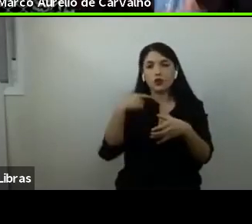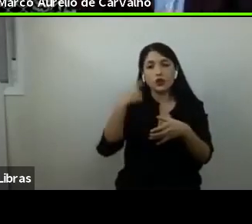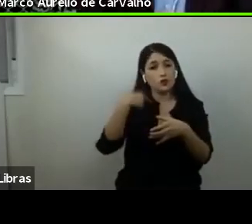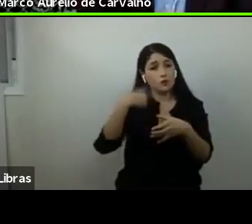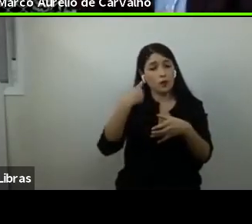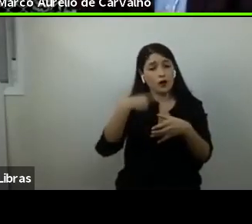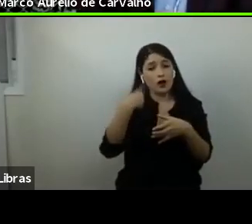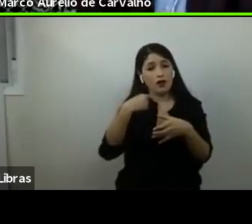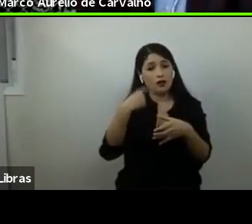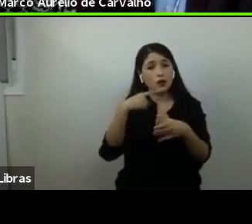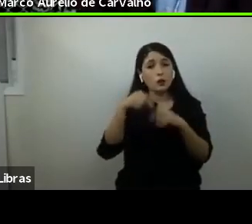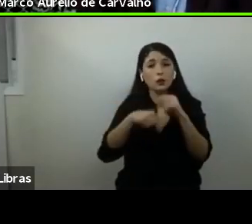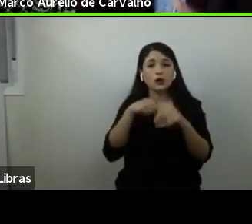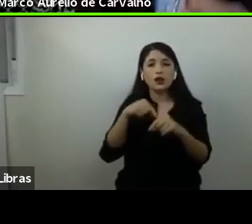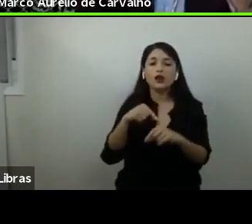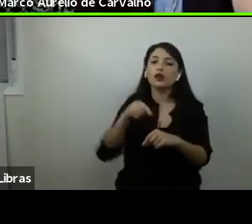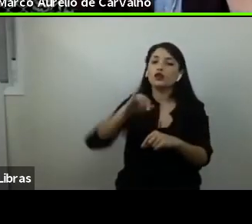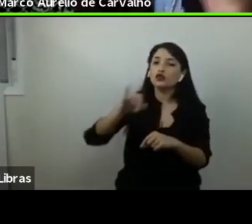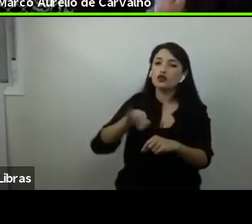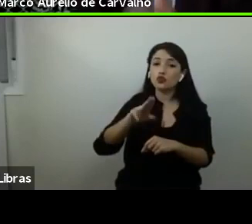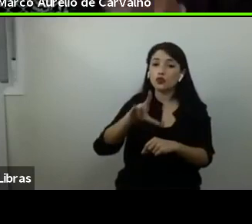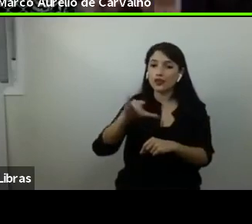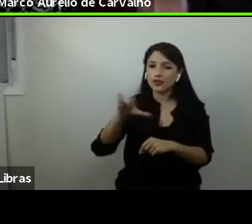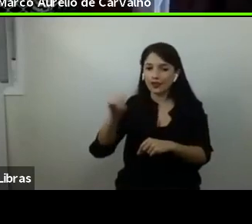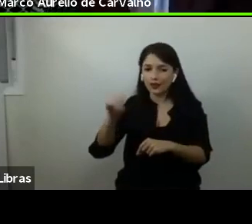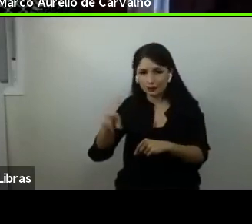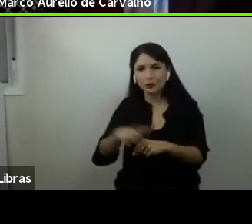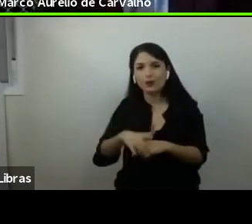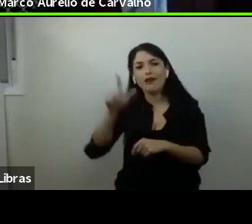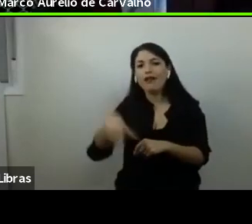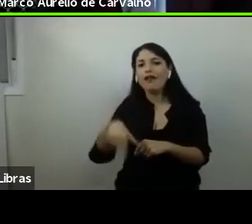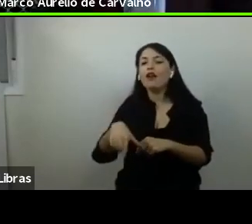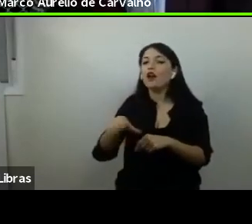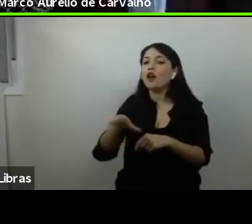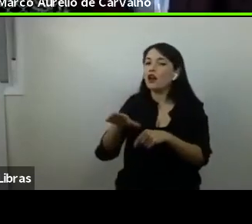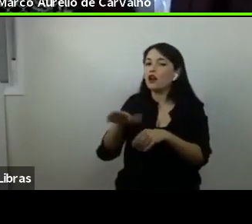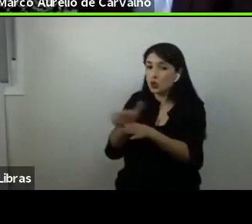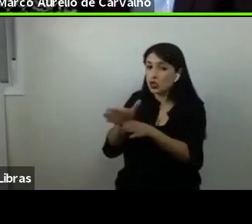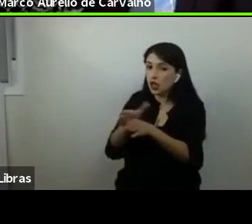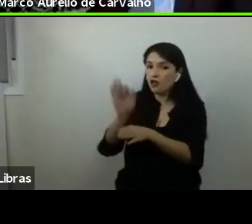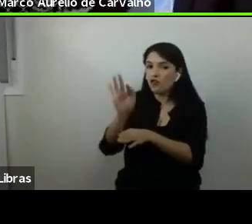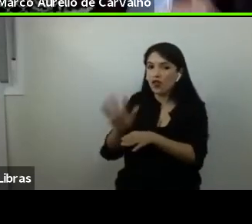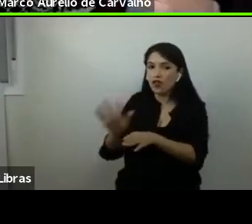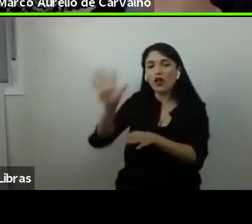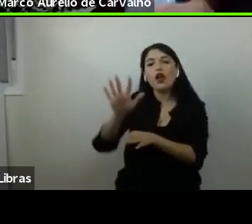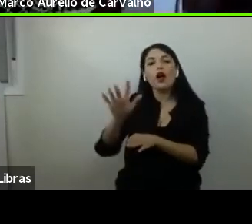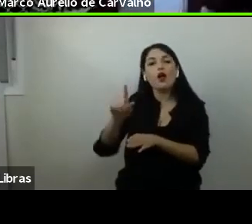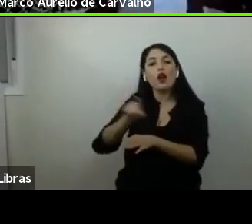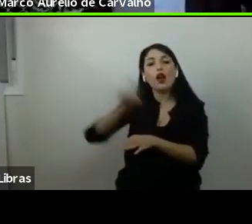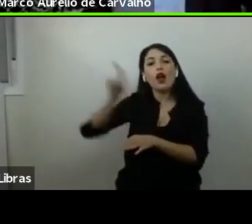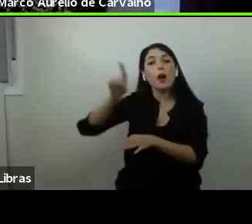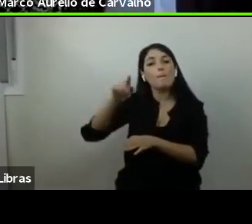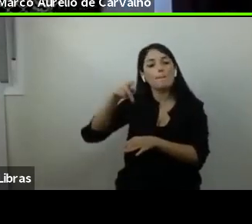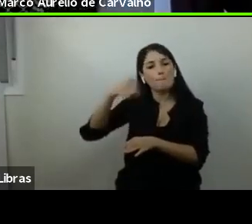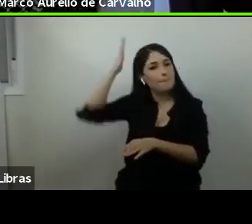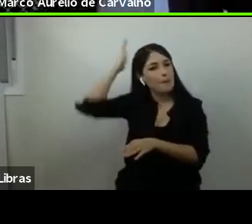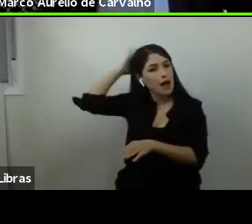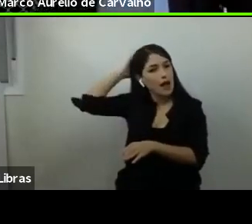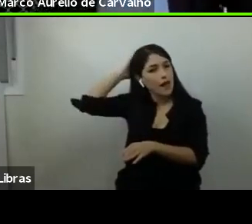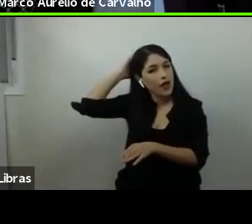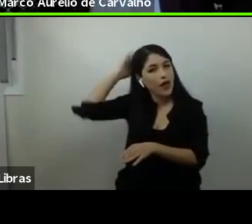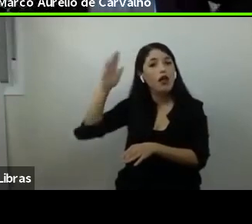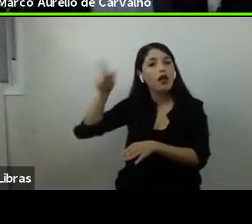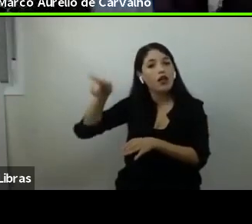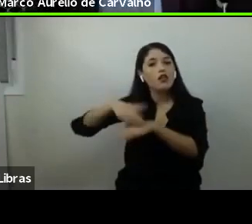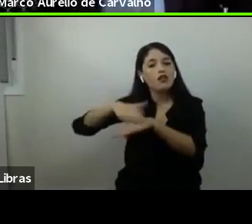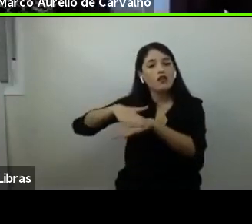na figura do querido colega Juliano Breda, que é conselheiro federal, presidiu a OAB do Paraná, fez um trabalho incrível junto com outros colegas na questão do